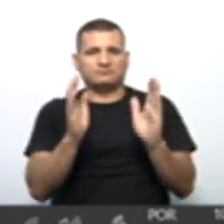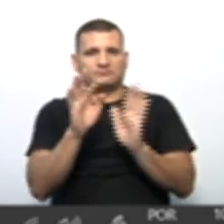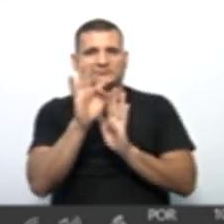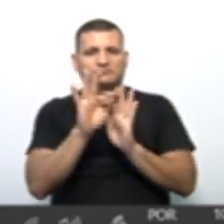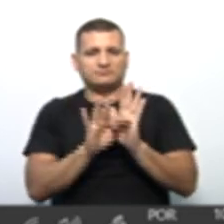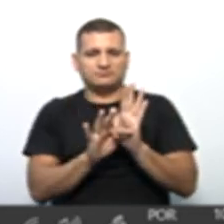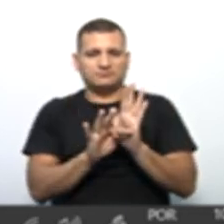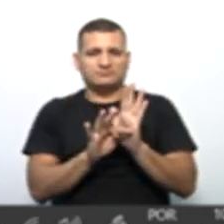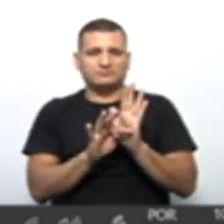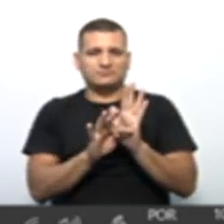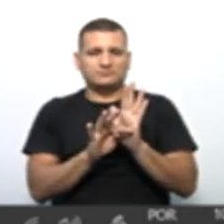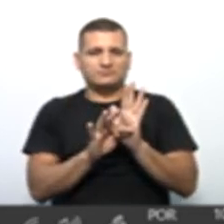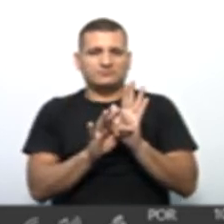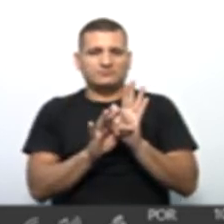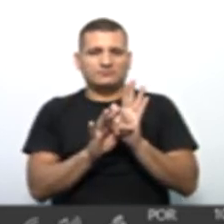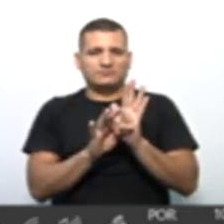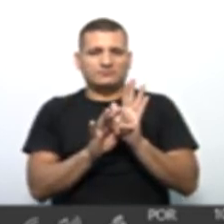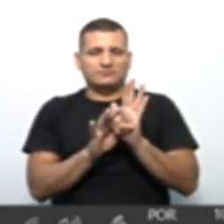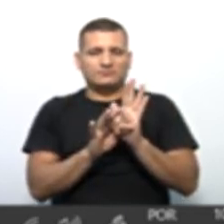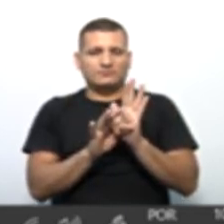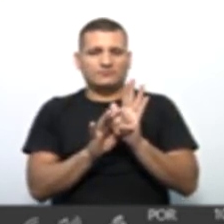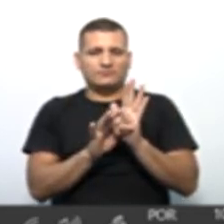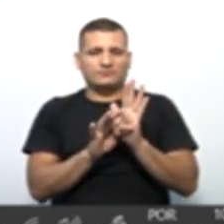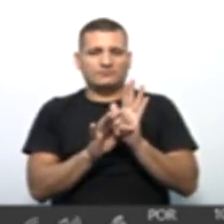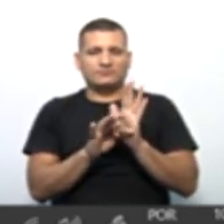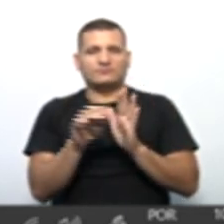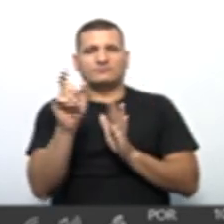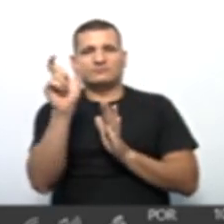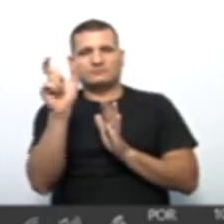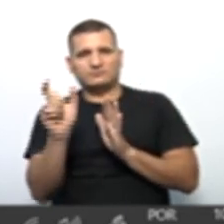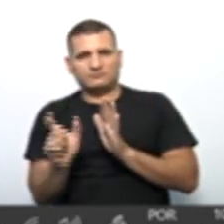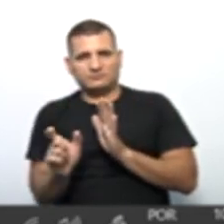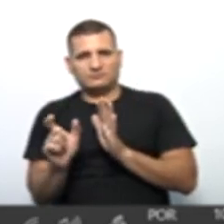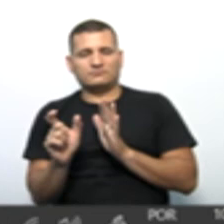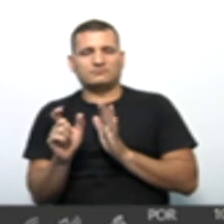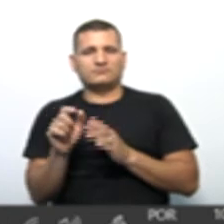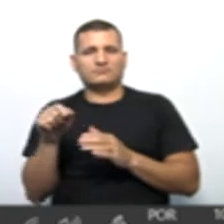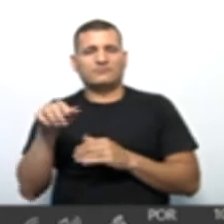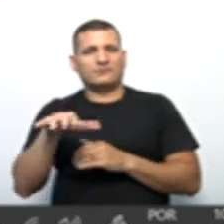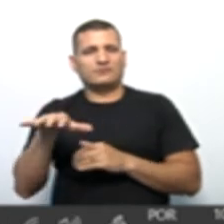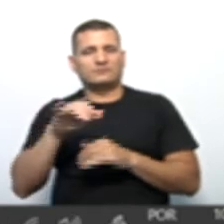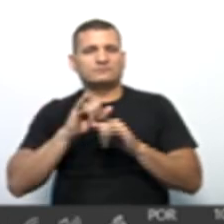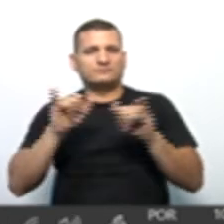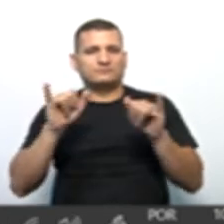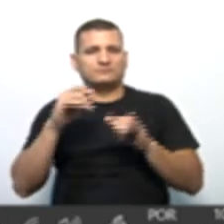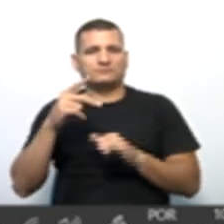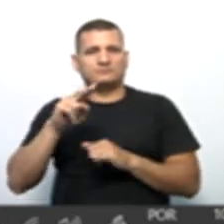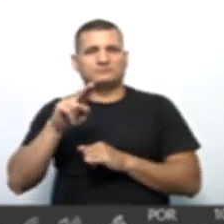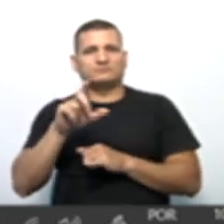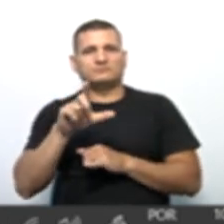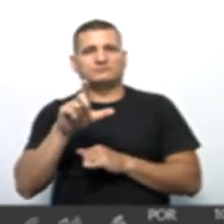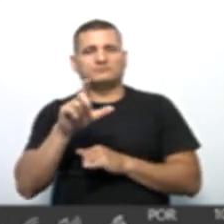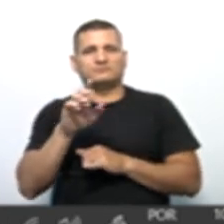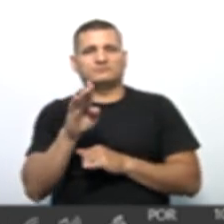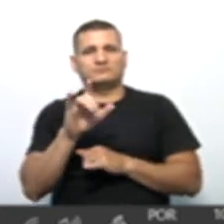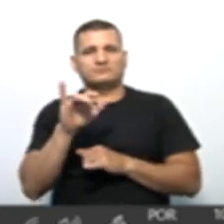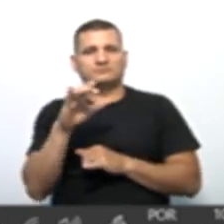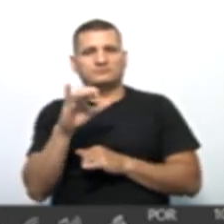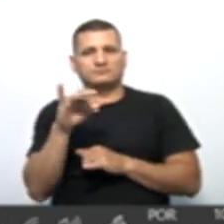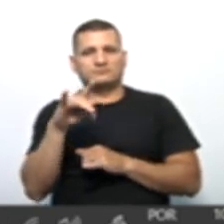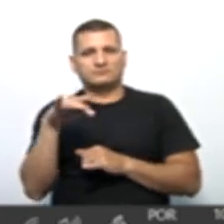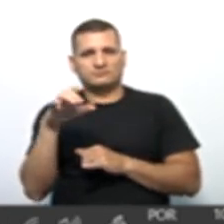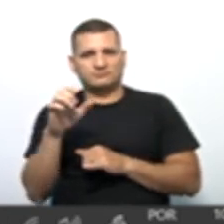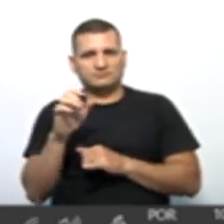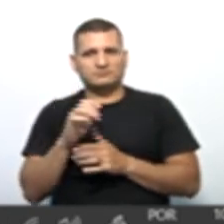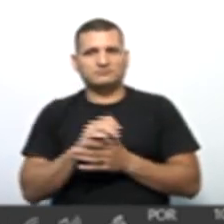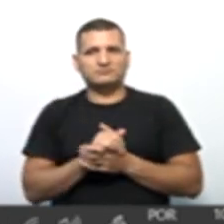tal texto não tá enchendo todo o site a área reservada exatamente pra fazer a publicidade então nem pensou nos